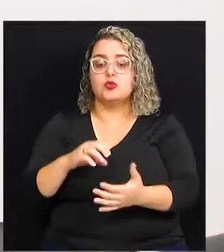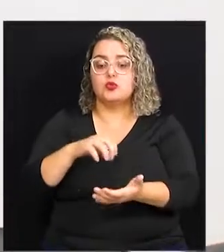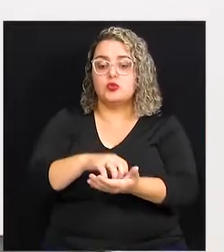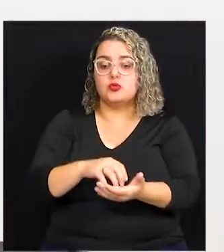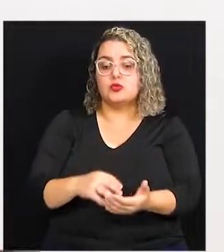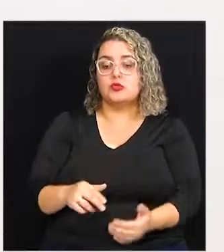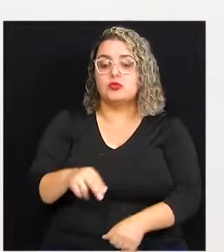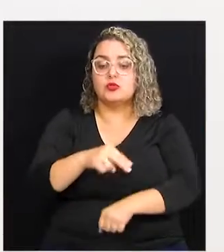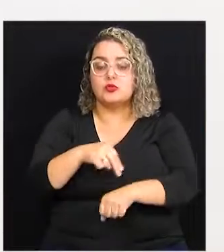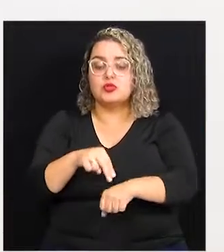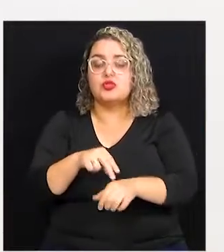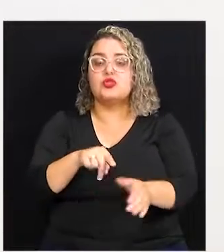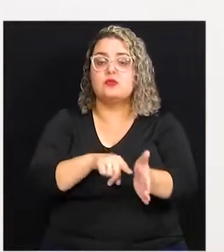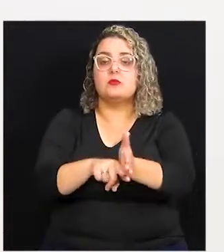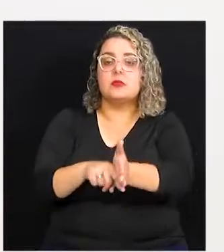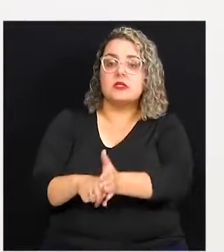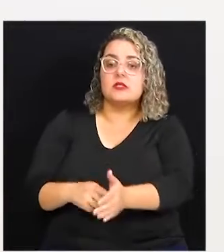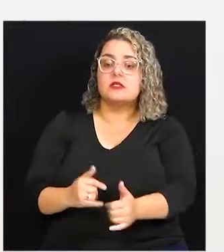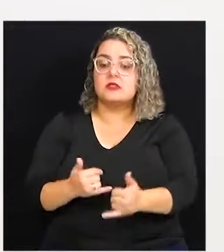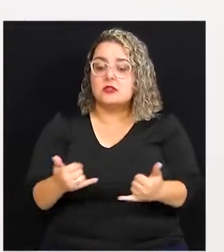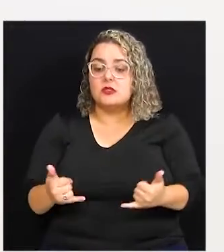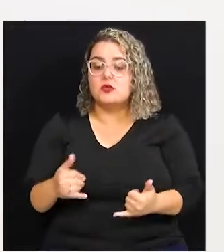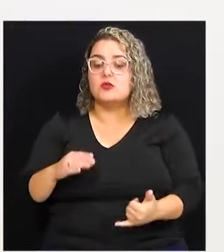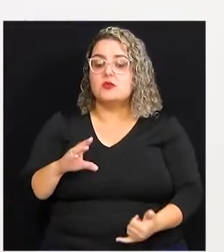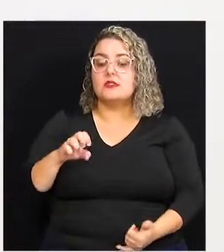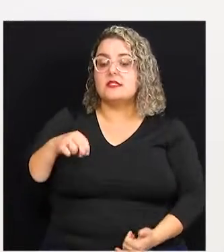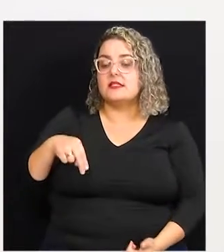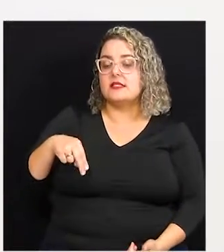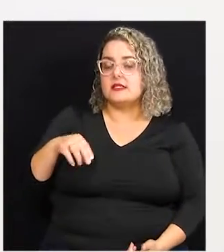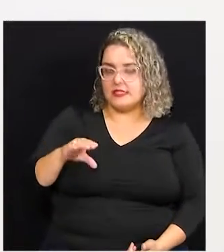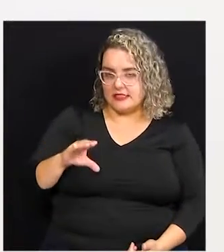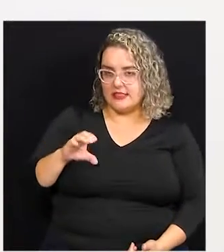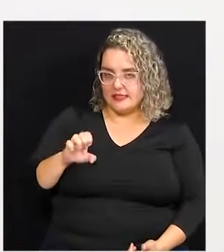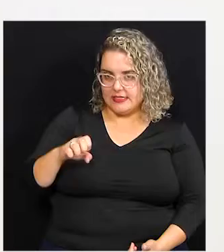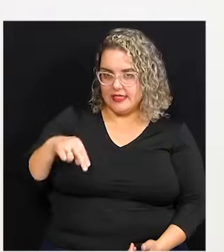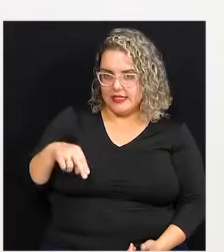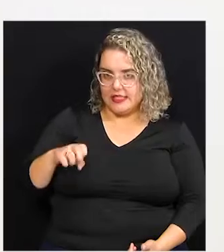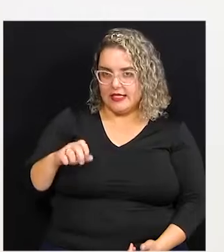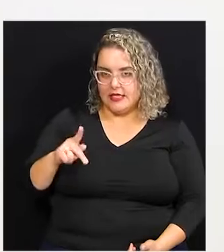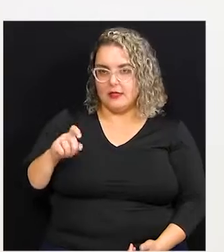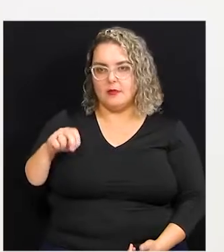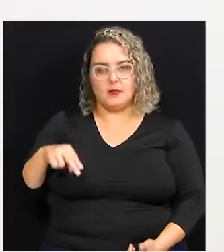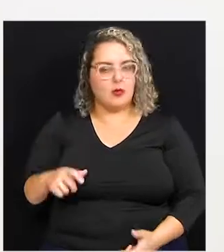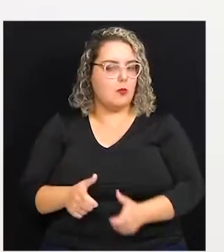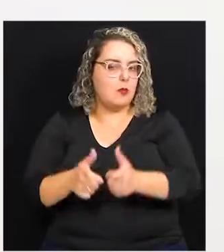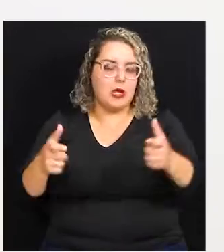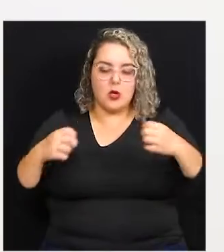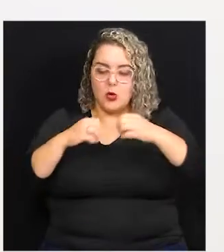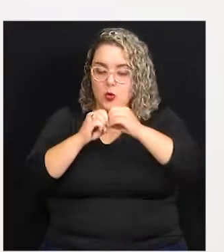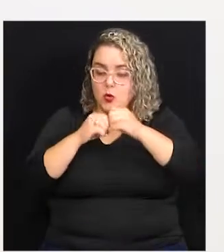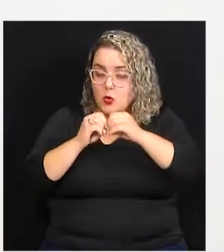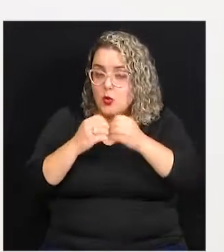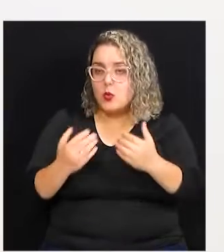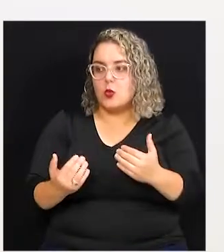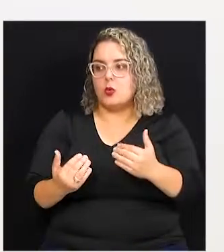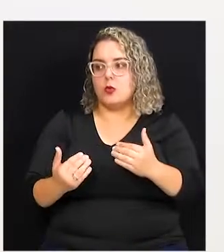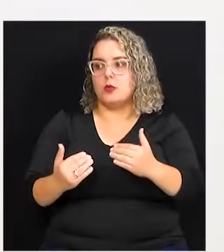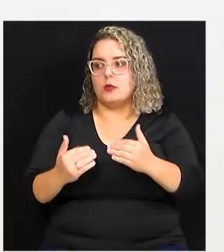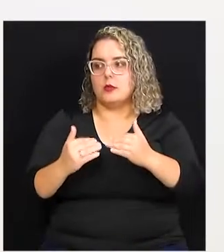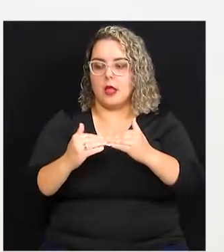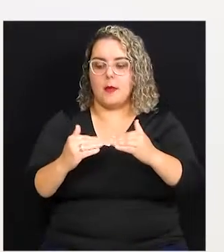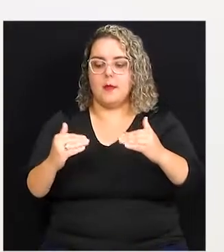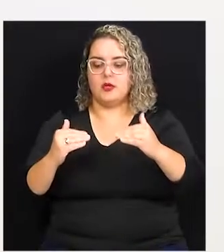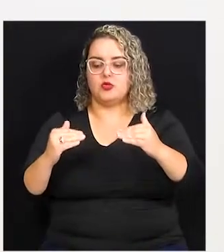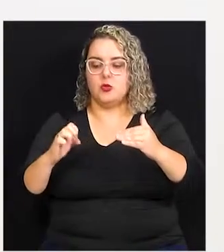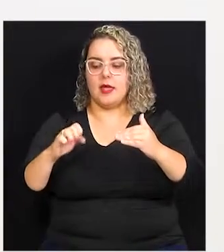Centro Nacional de Pesquisa em Energia e Materiais, o CNPEM, que todos conhecem, que é o maior laboratório abaixo do